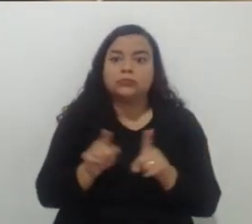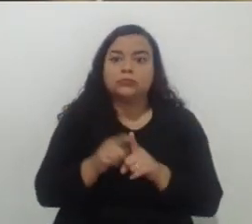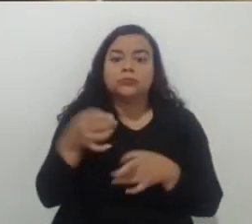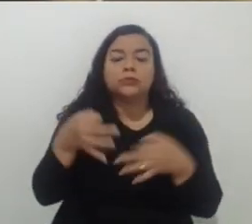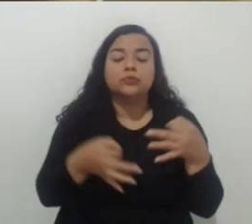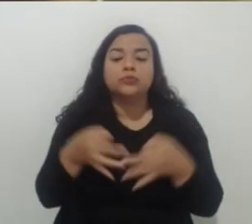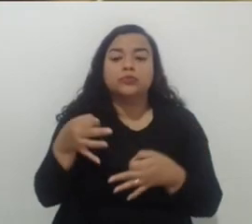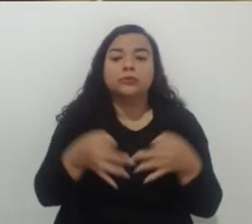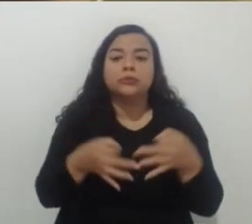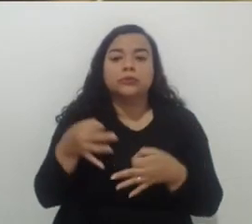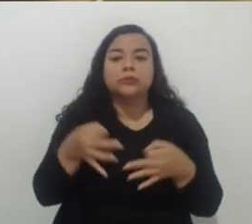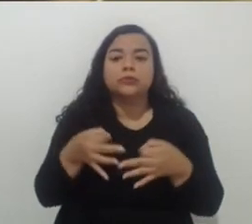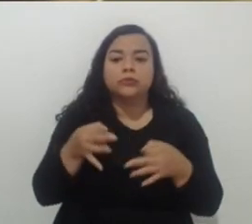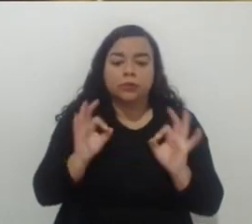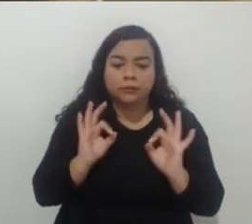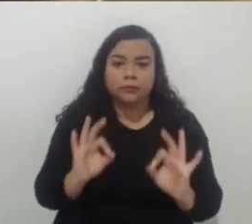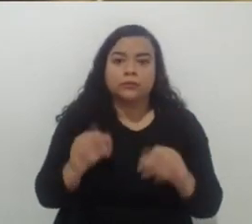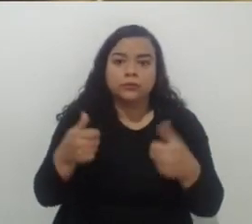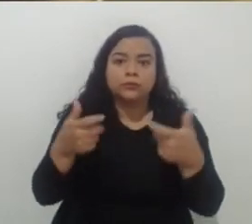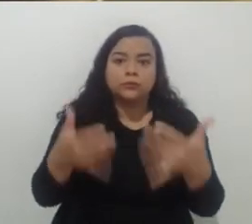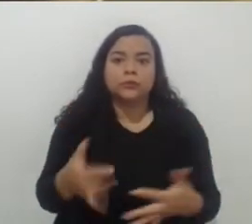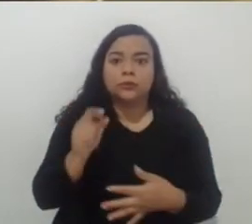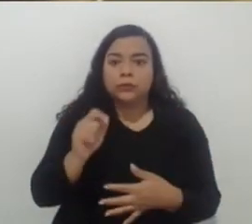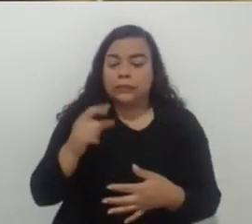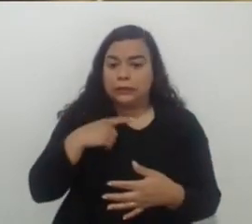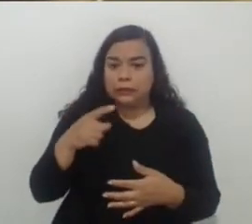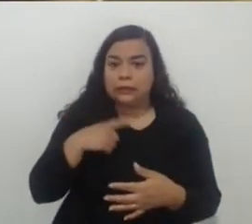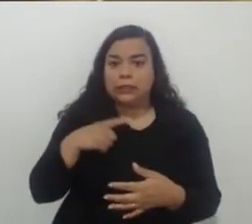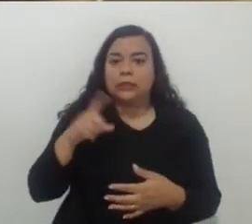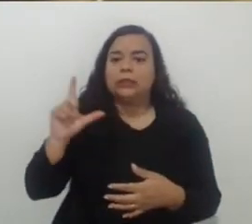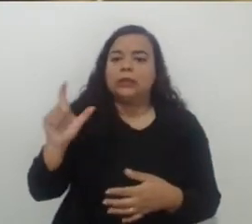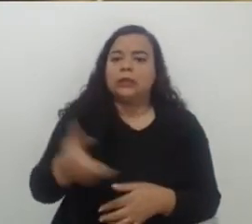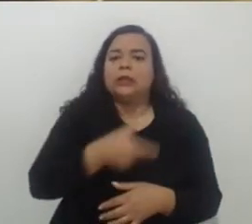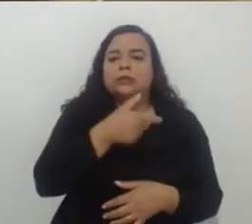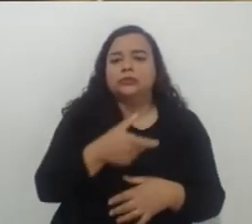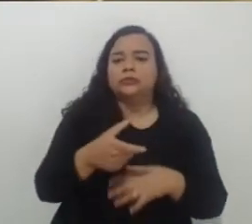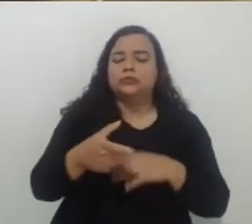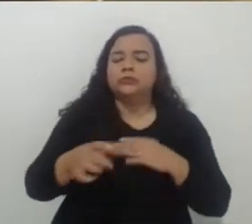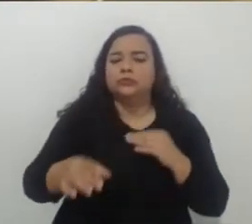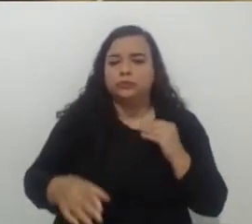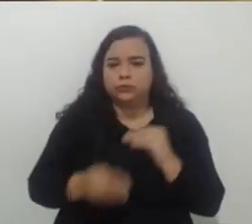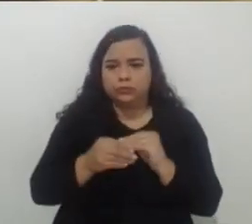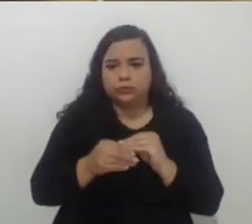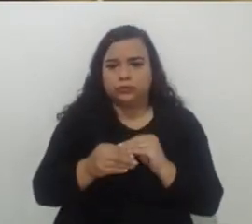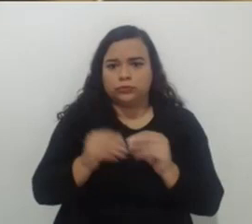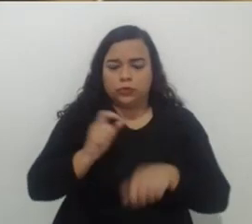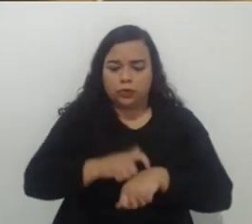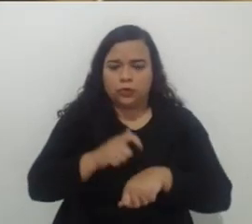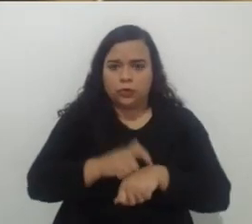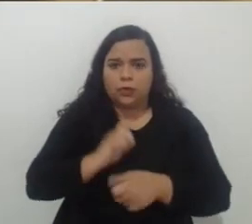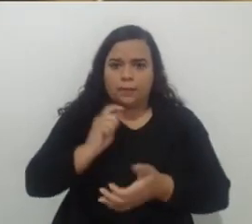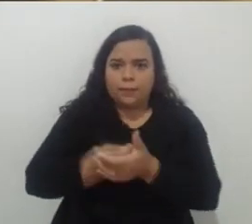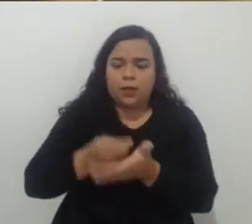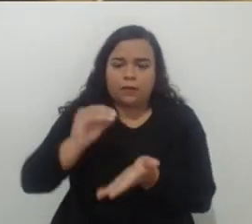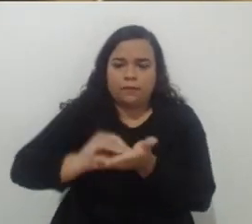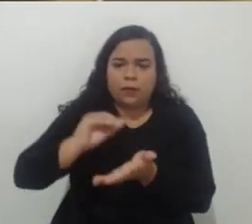afirma peremptoriamente que há um crédito de sucumbência, de honorário de sucumbência a ser pago, e assim se encerra a função